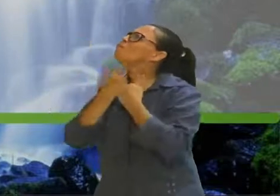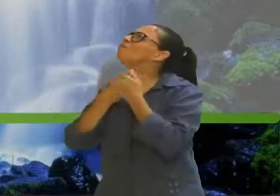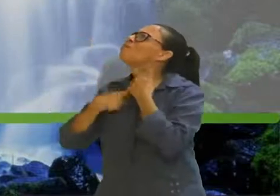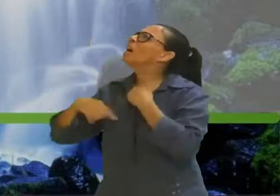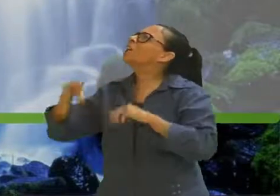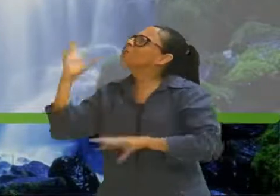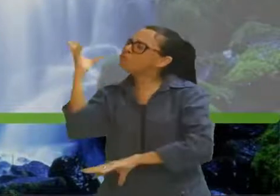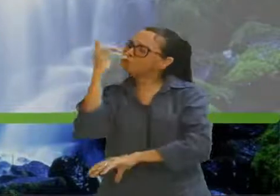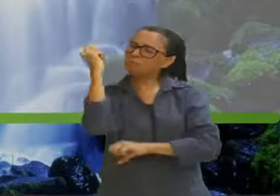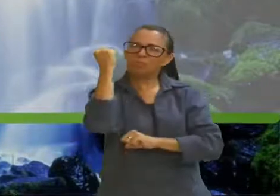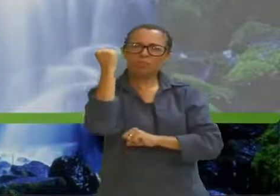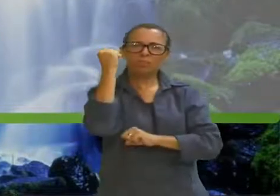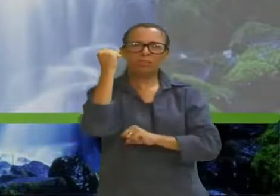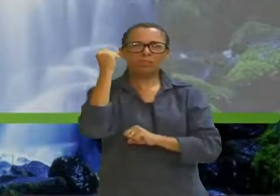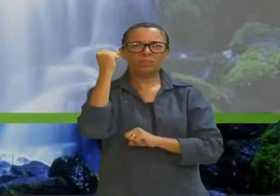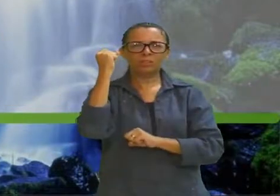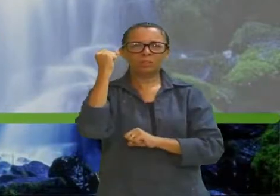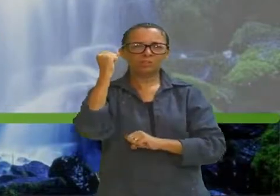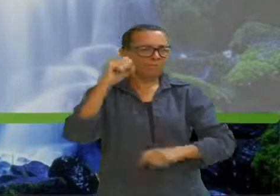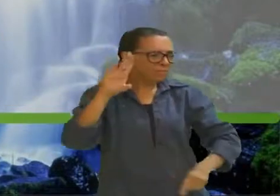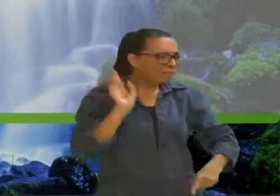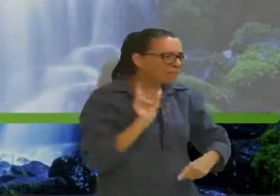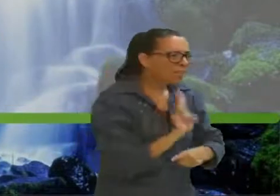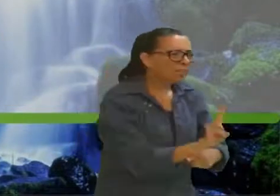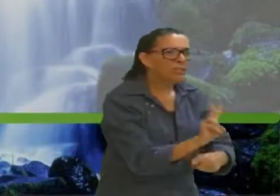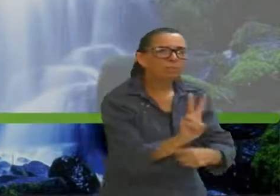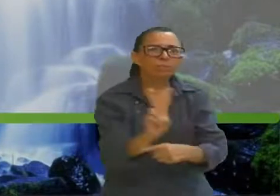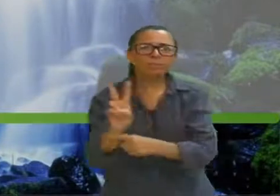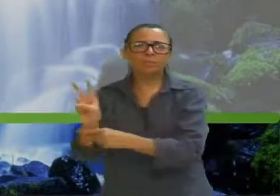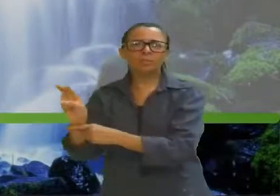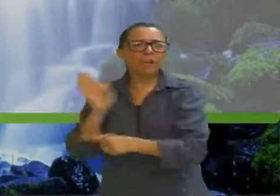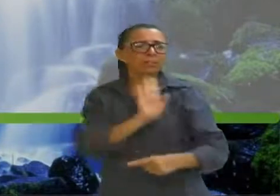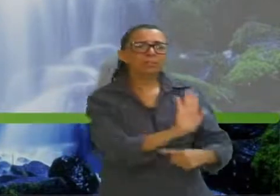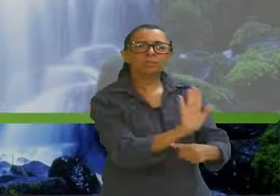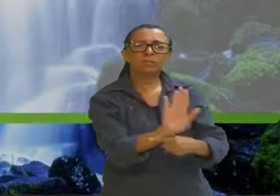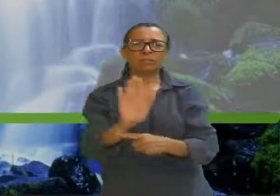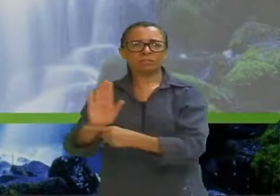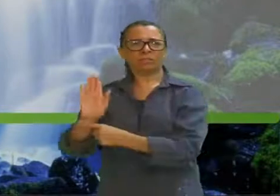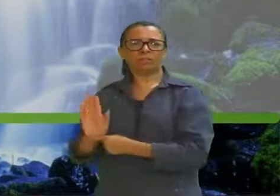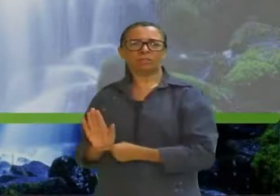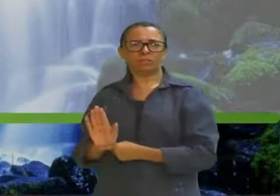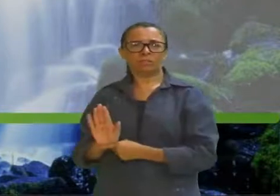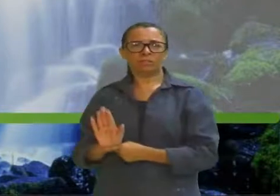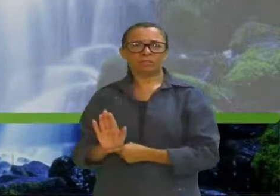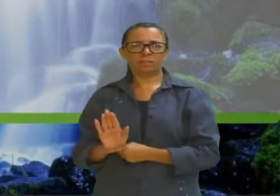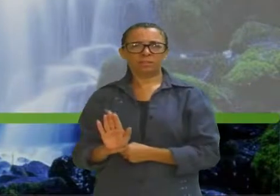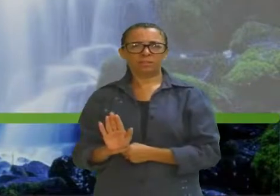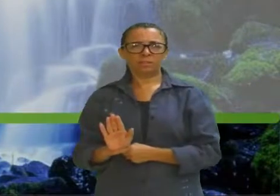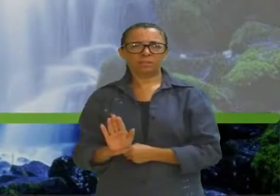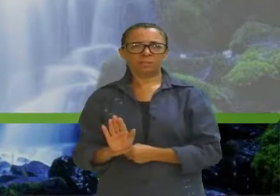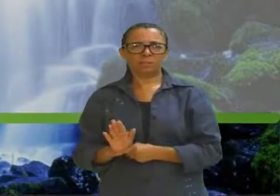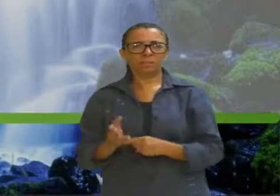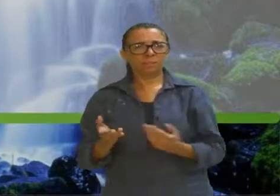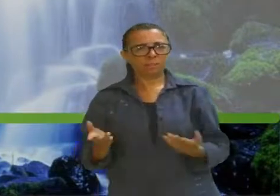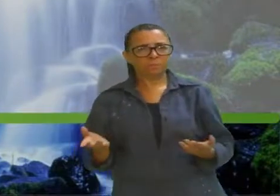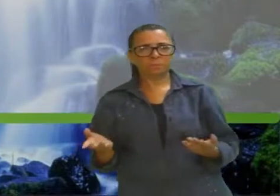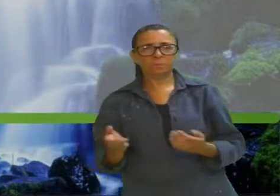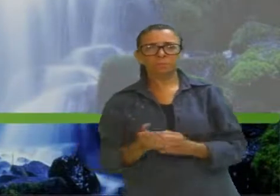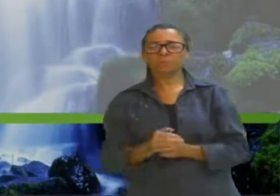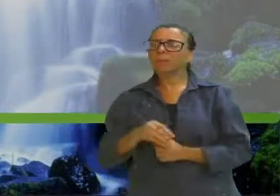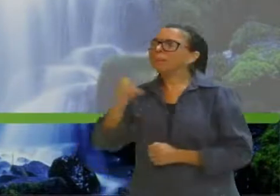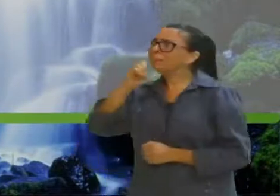Vimos que a obediência é a manifestação externa do seu amor a Deus. Onde que está escrito isso? Em